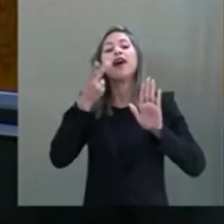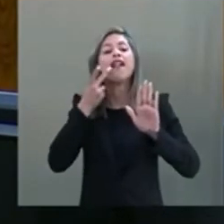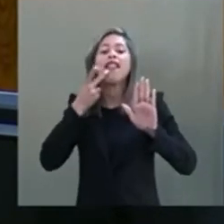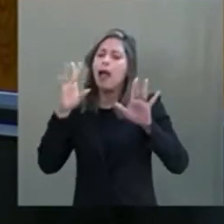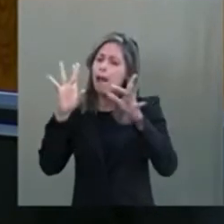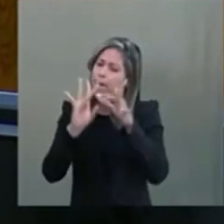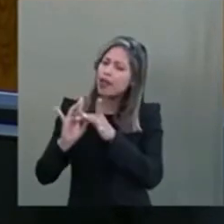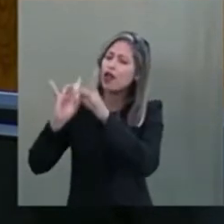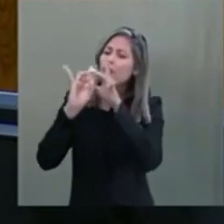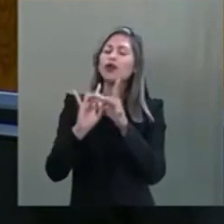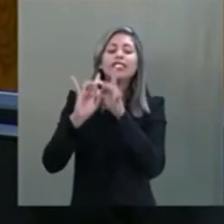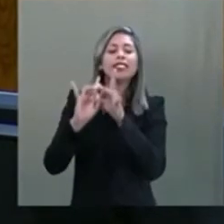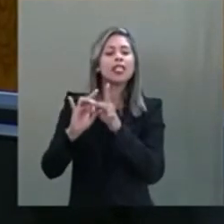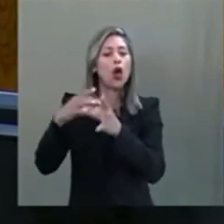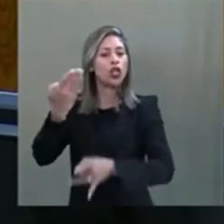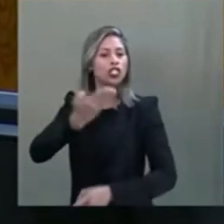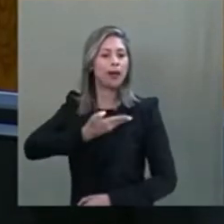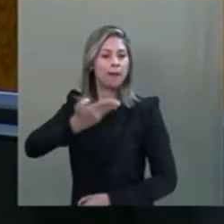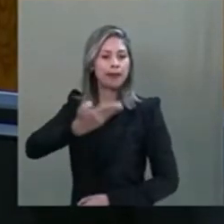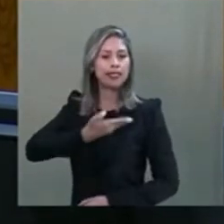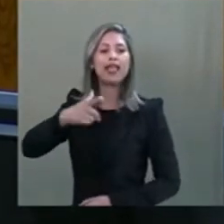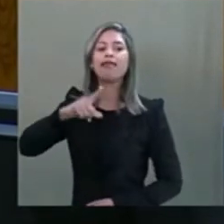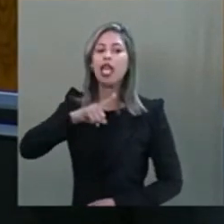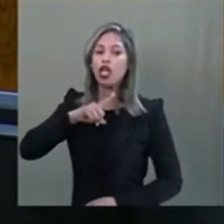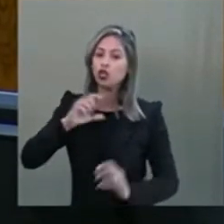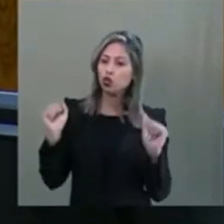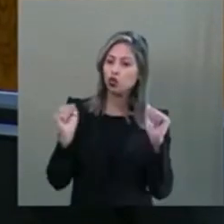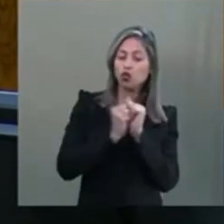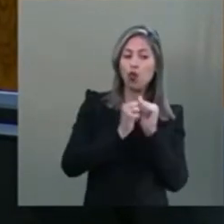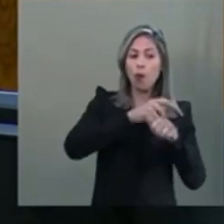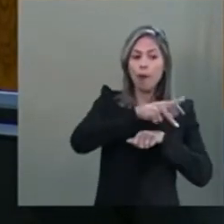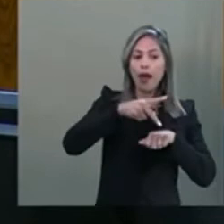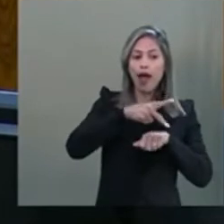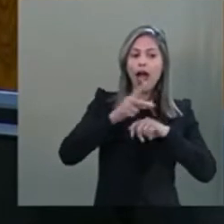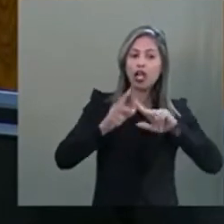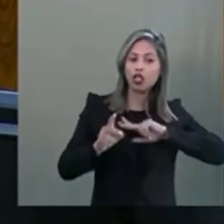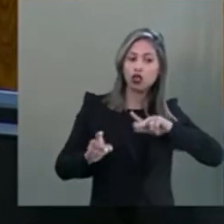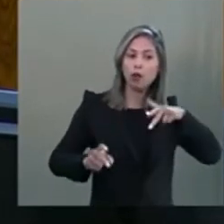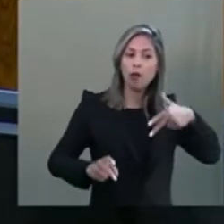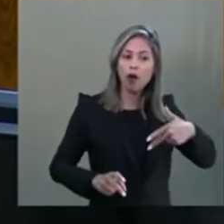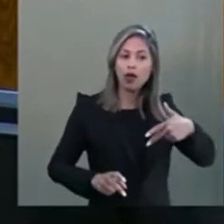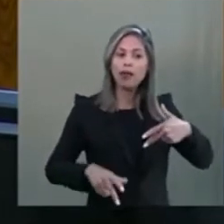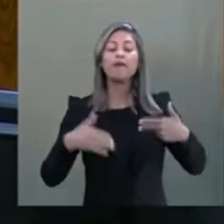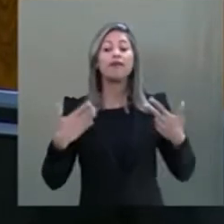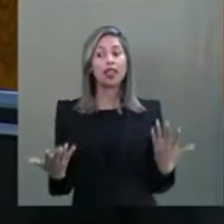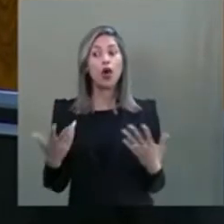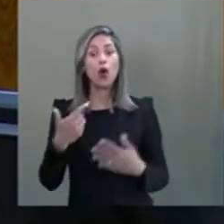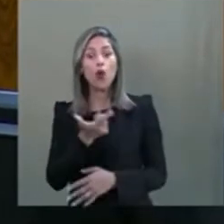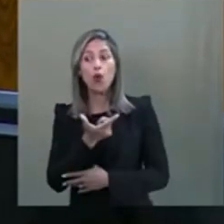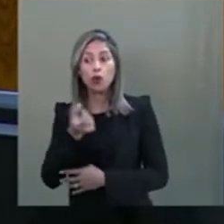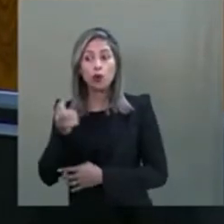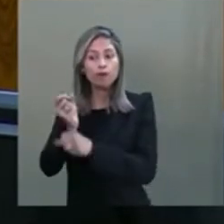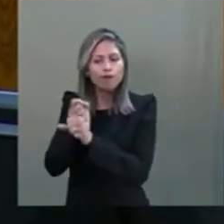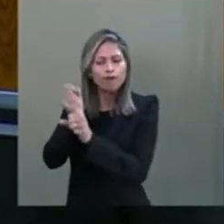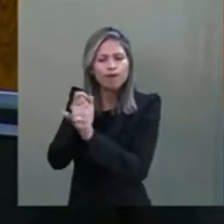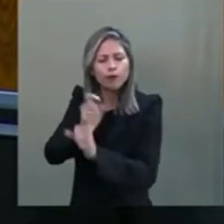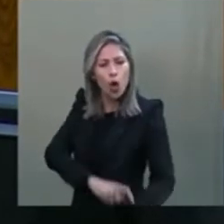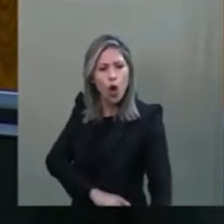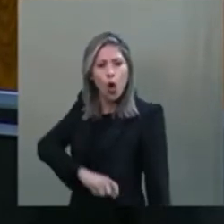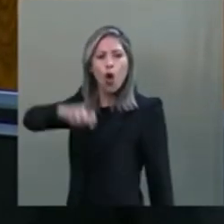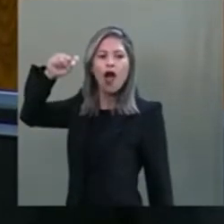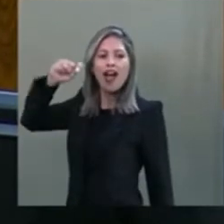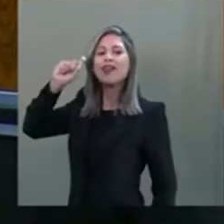amizade fraterna que temos com Portugal. O bicentenário da independência comemora